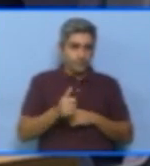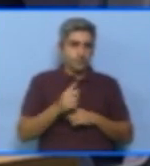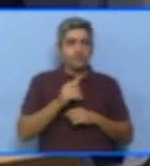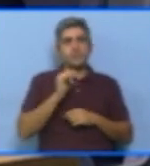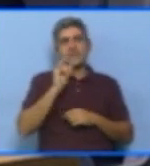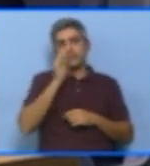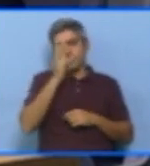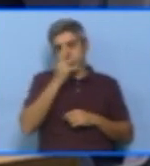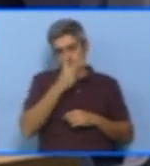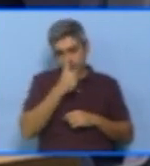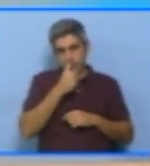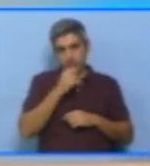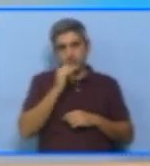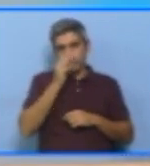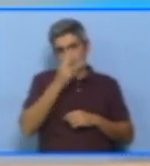Infelizmente,